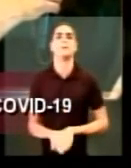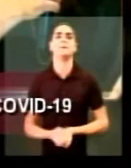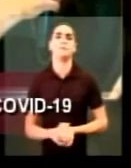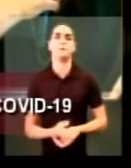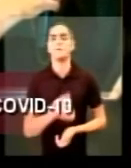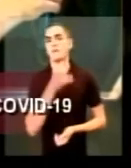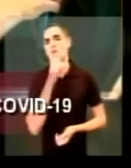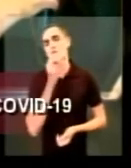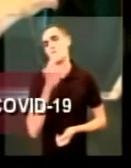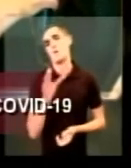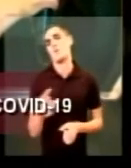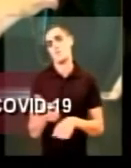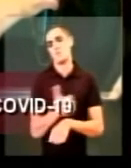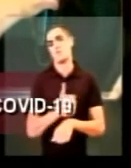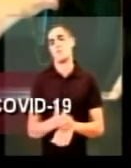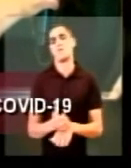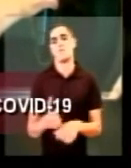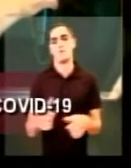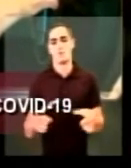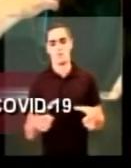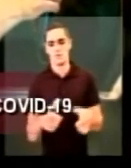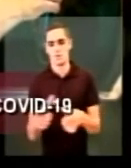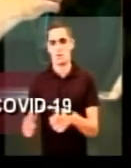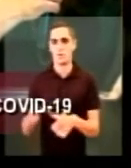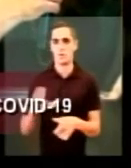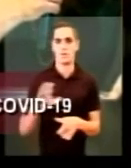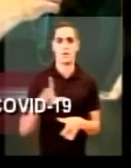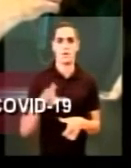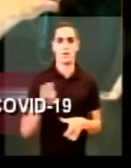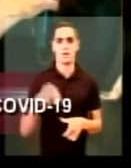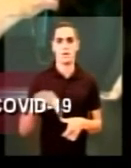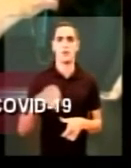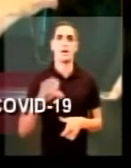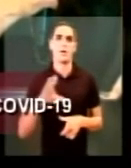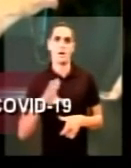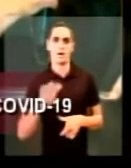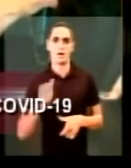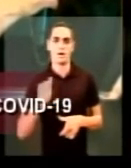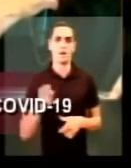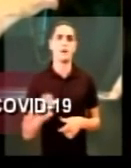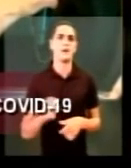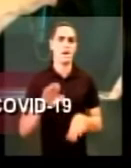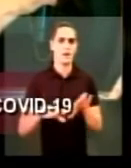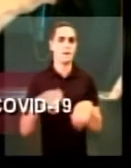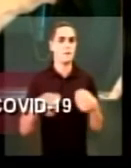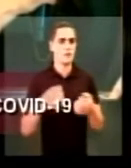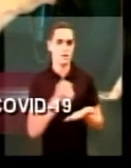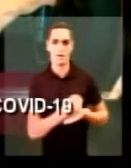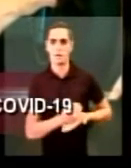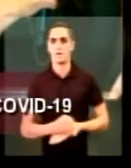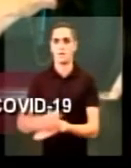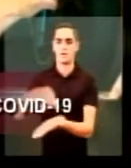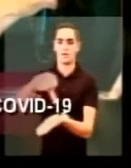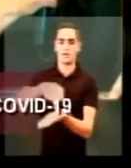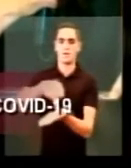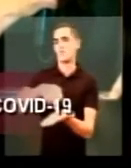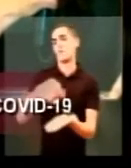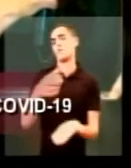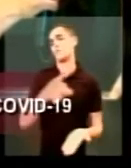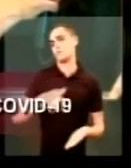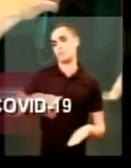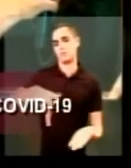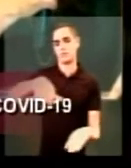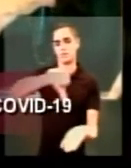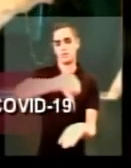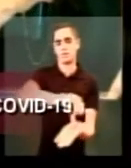pequenas clínicas, pequenos serviços diagnósticos terão que se deslocar até uma unidade de saúde. Os 9 hospitais e as